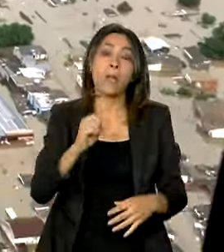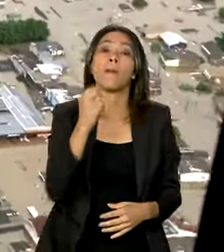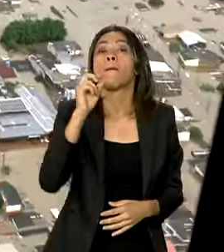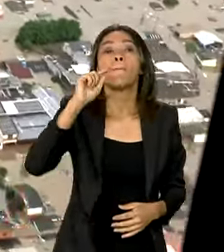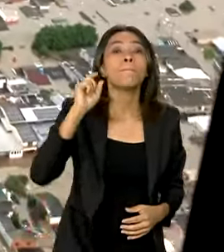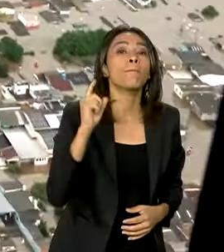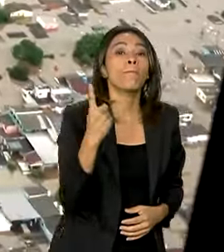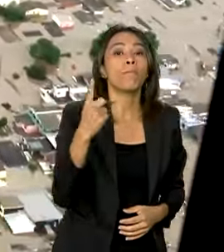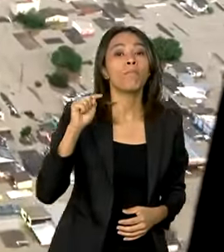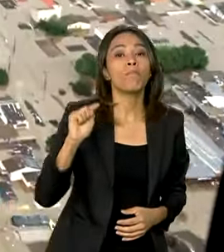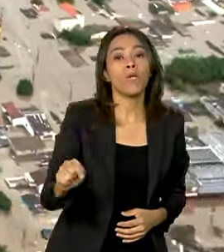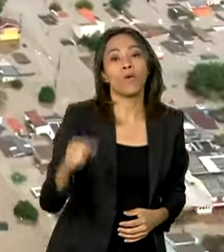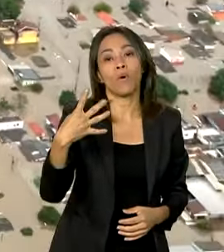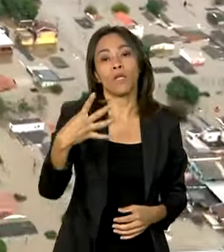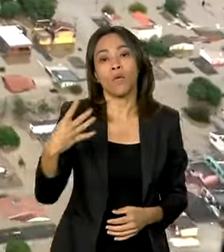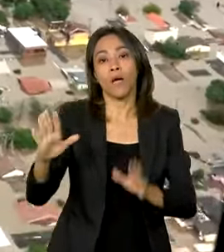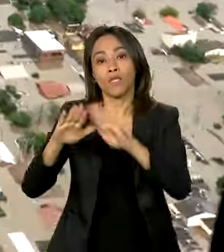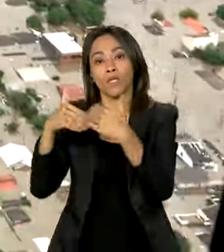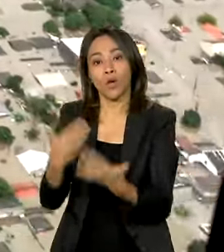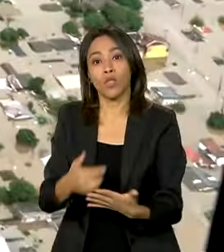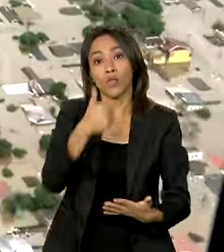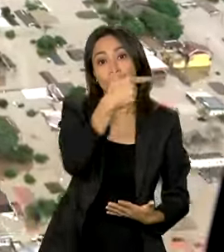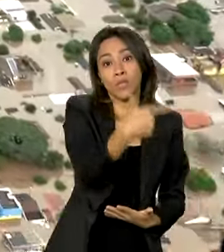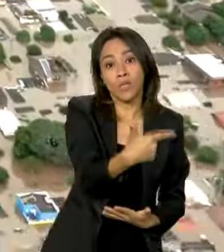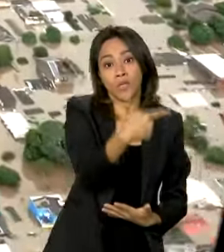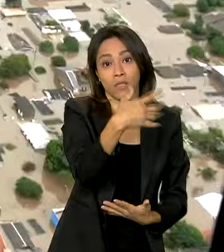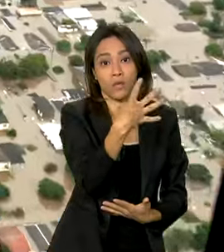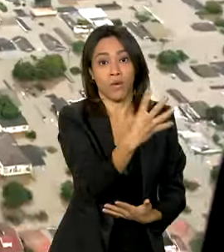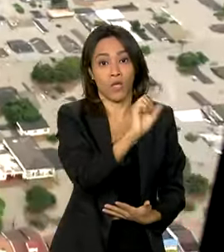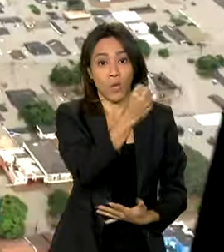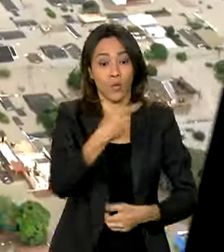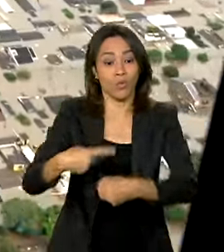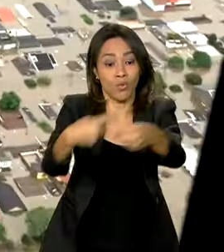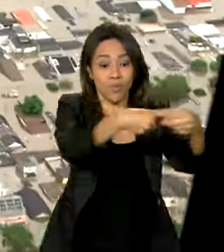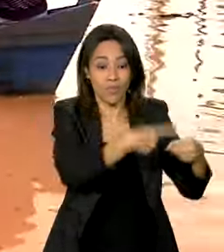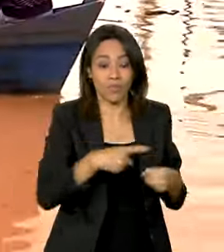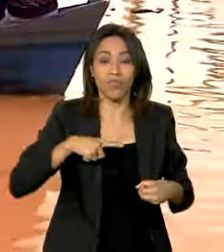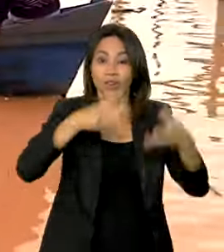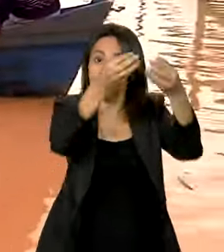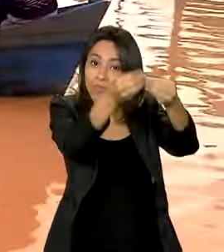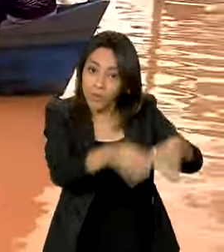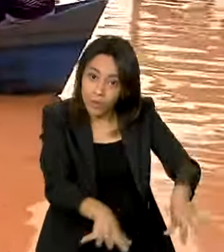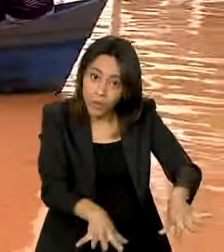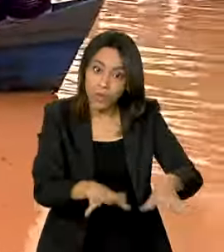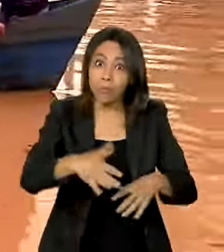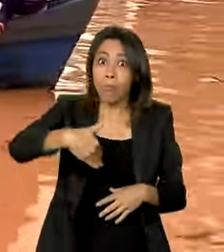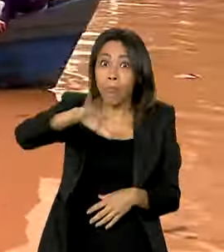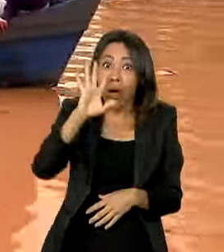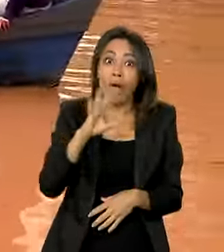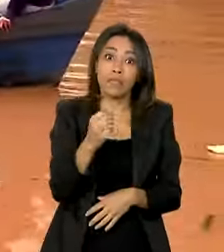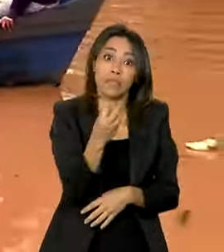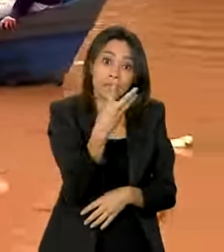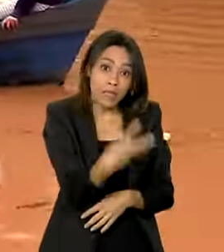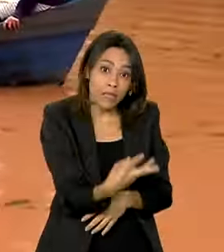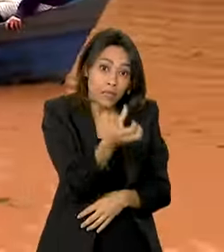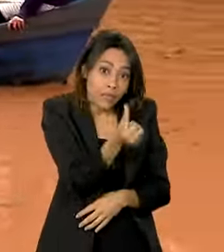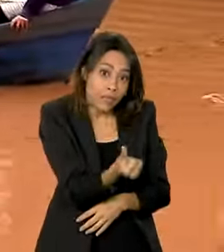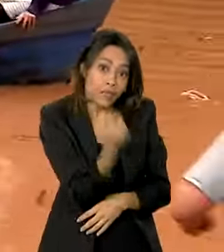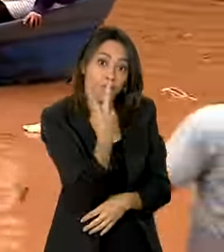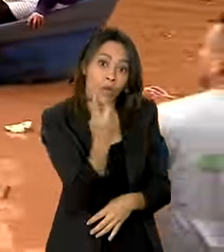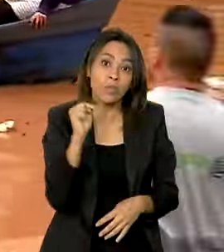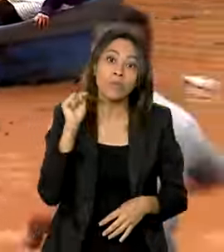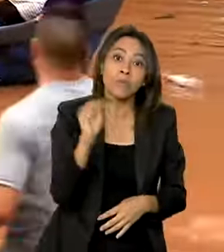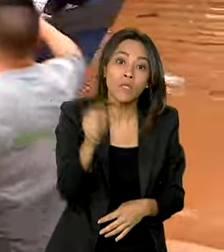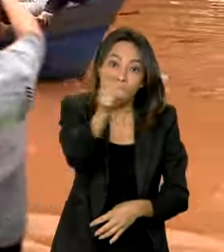escolas de 248 municípios estão afetadas. Mais de 362